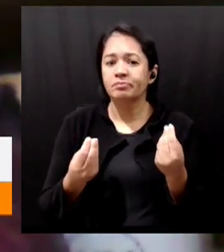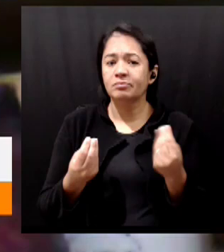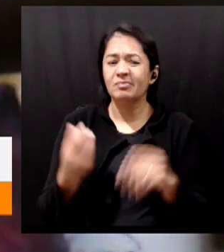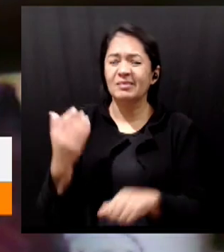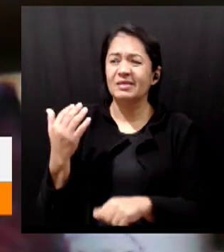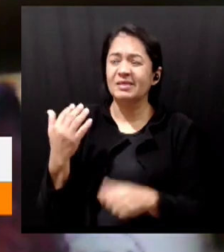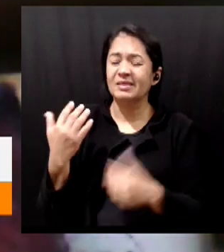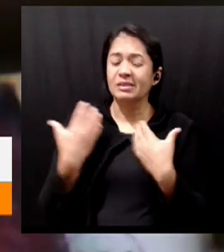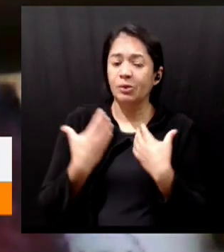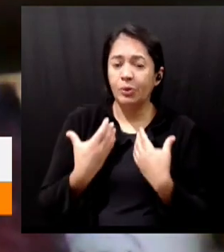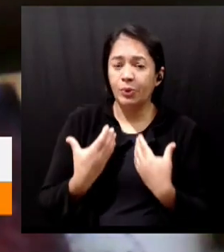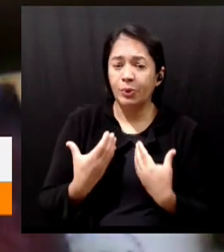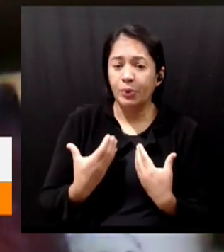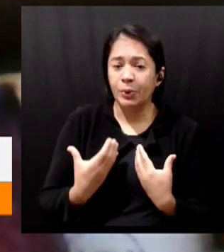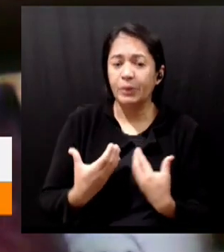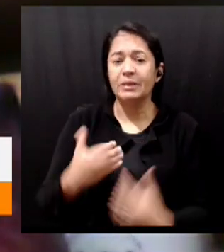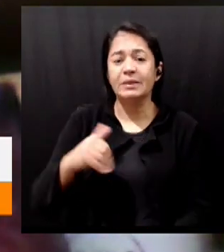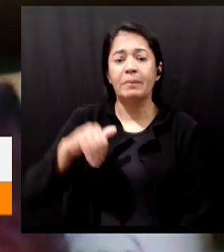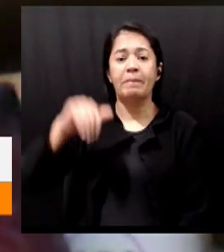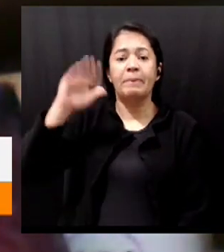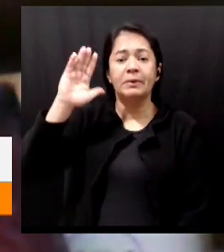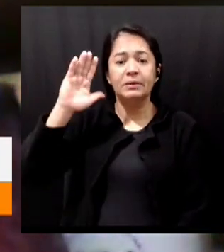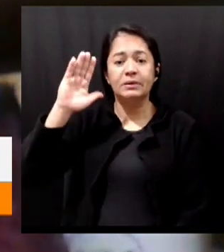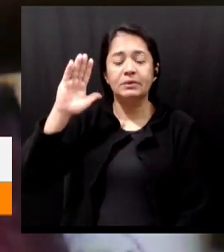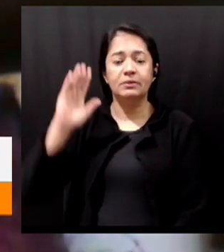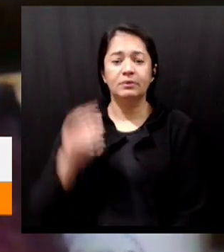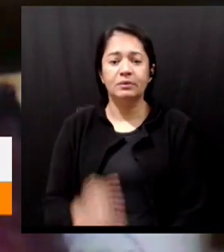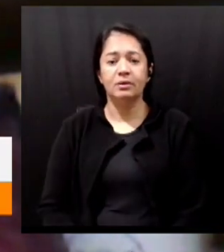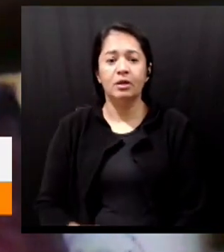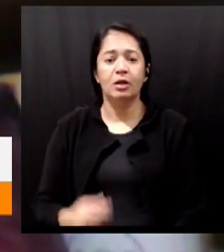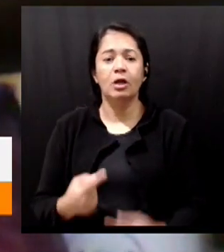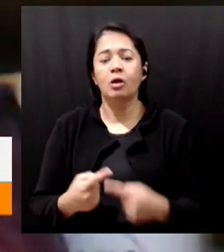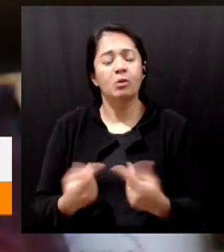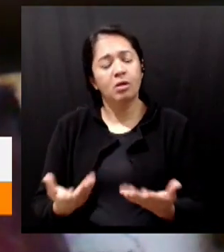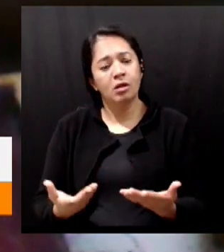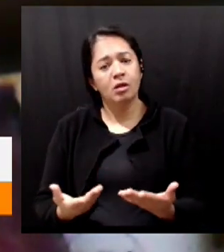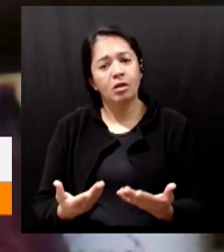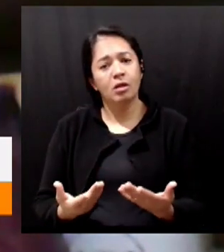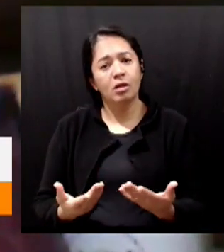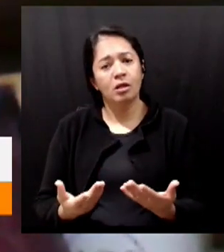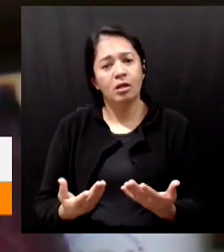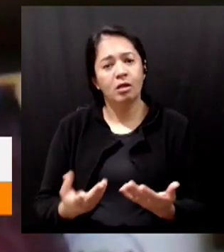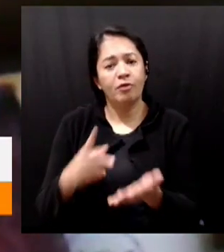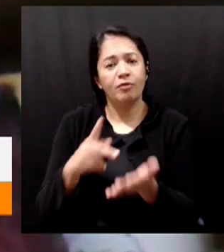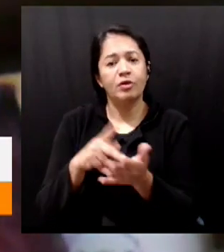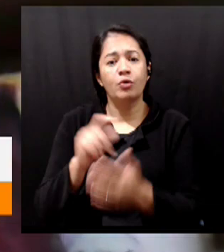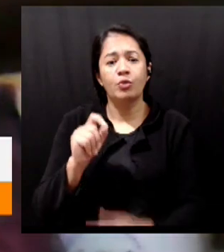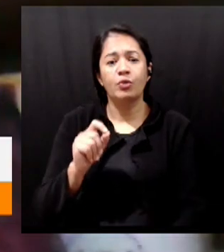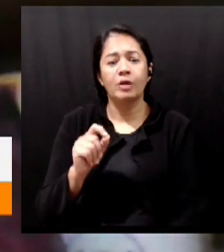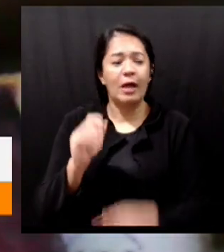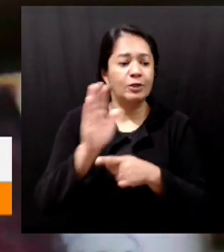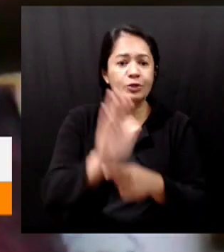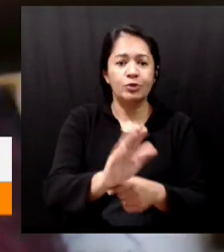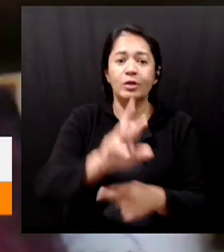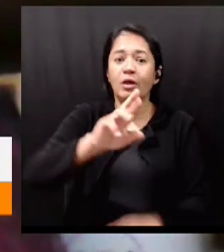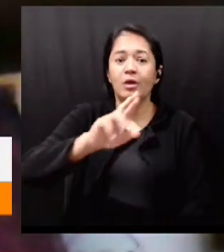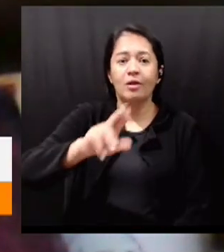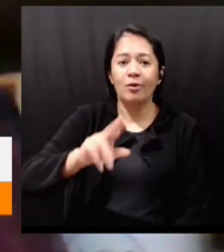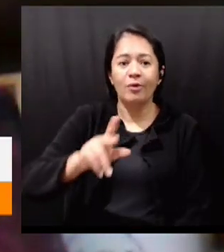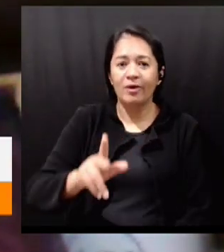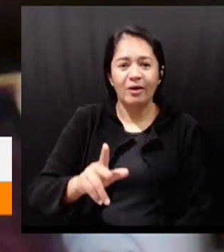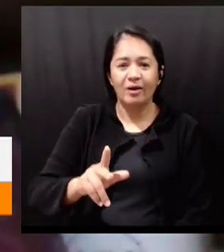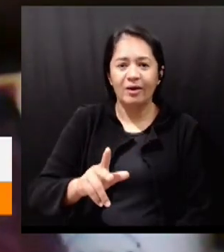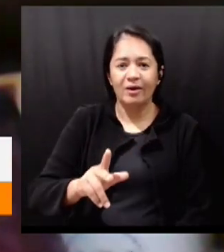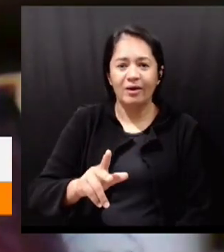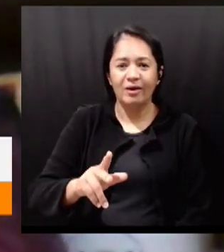né. E por que não? Porque na verdade, não é uma ajuda que ela vai ter do outro, né, ou